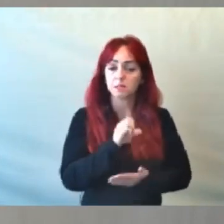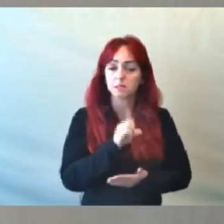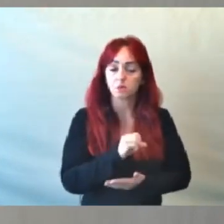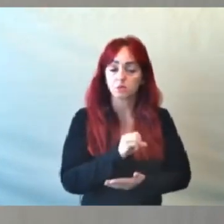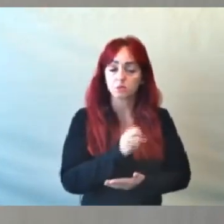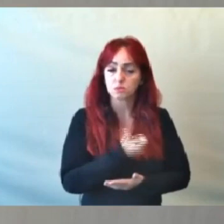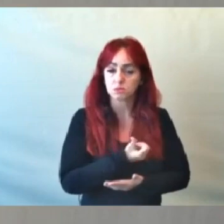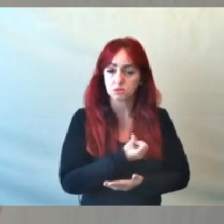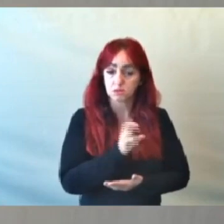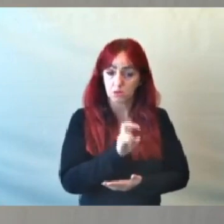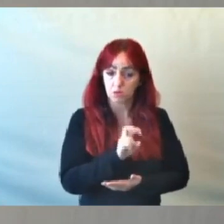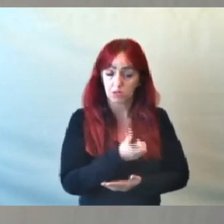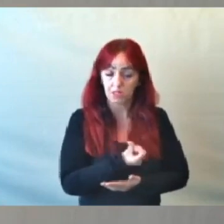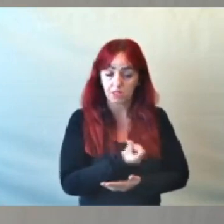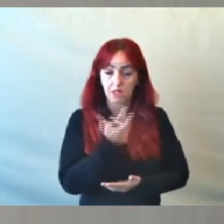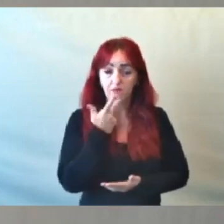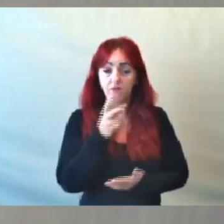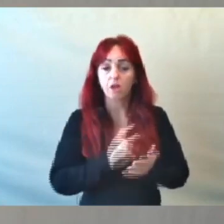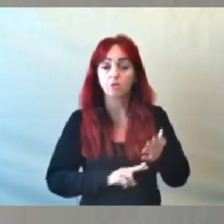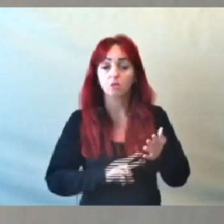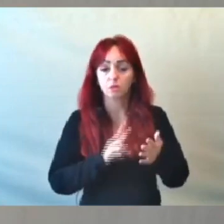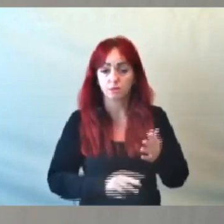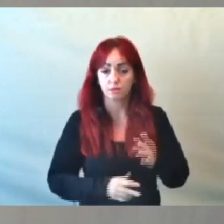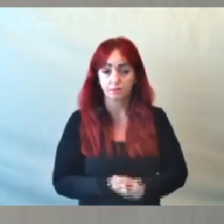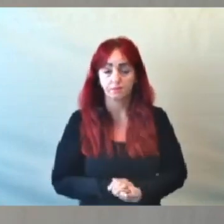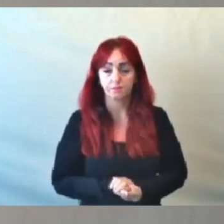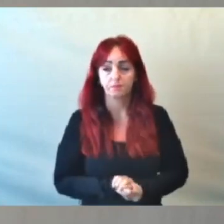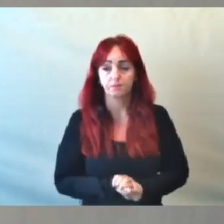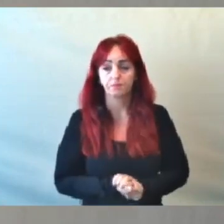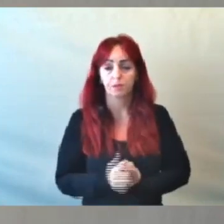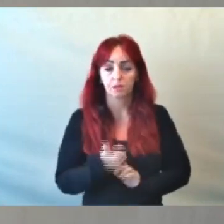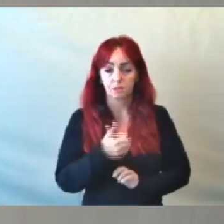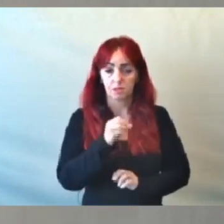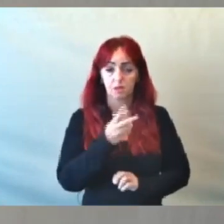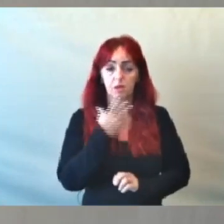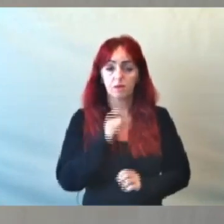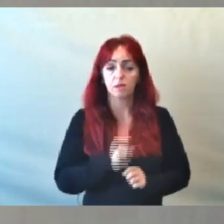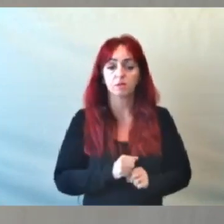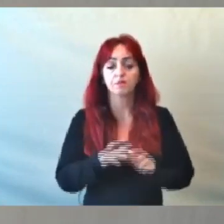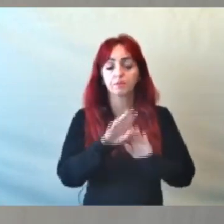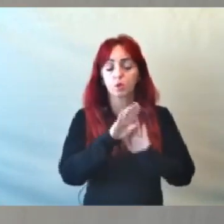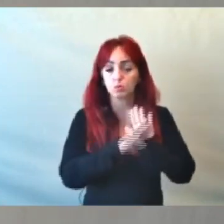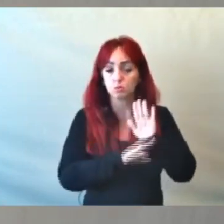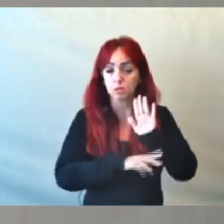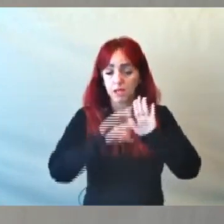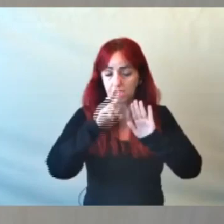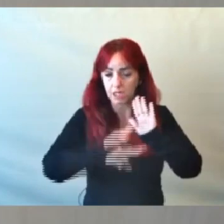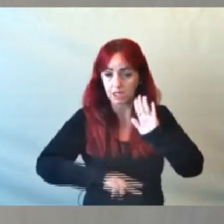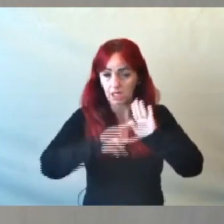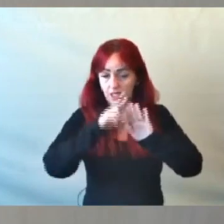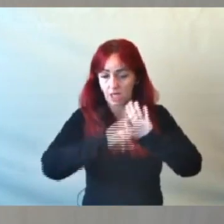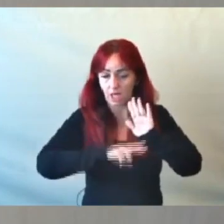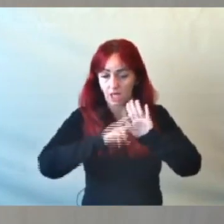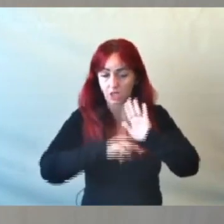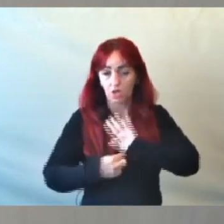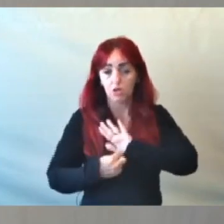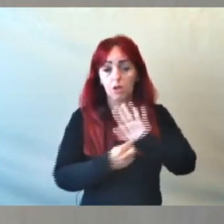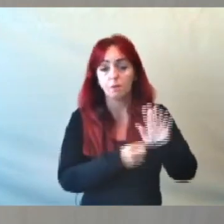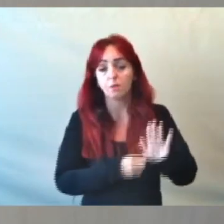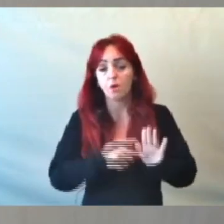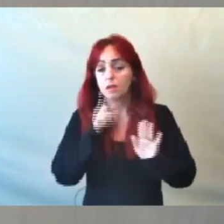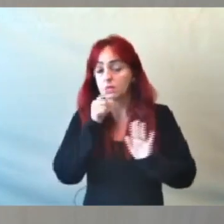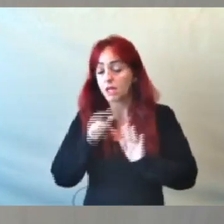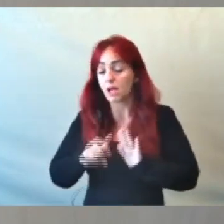lá. 19, hein? Os dados analisados nesse relatório indicam claramente que os afluentes da lagoa, em particular os